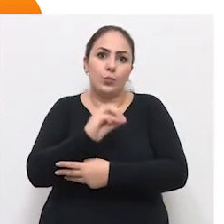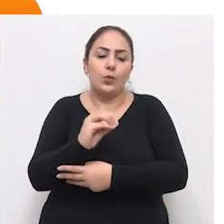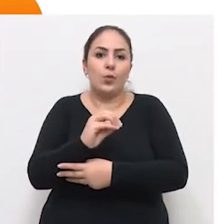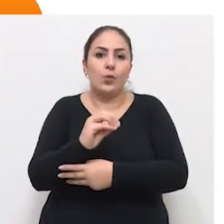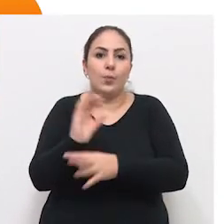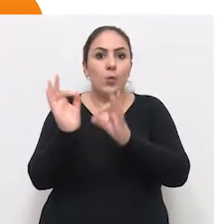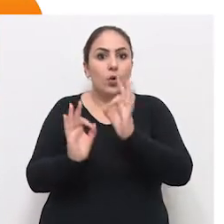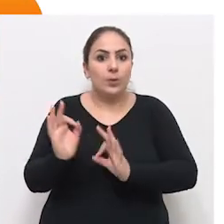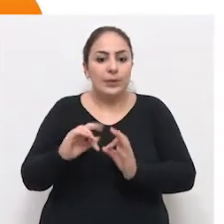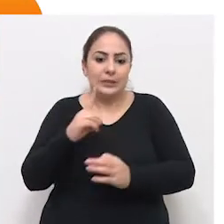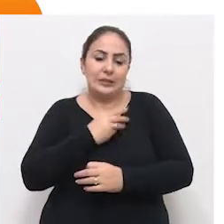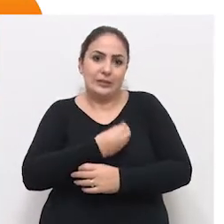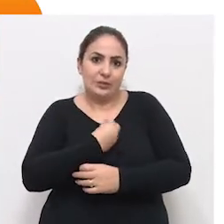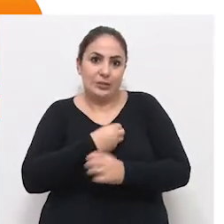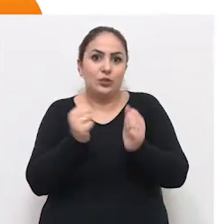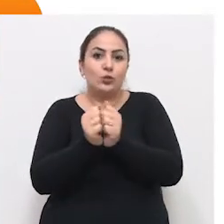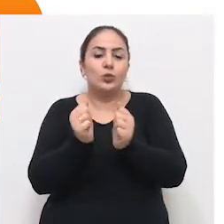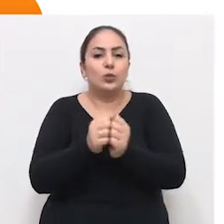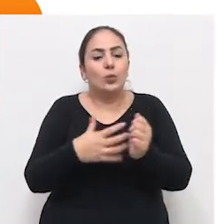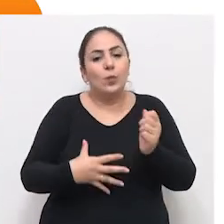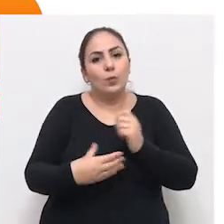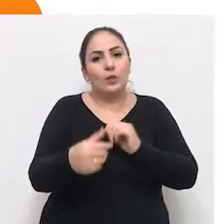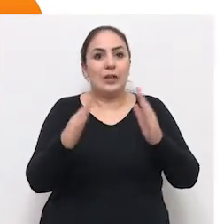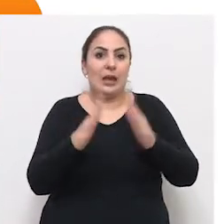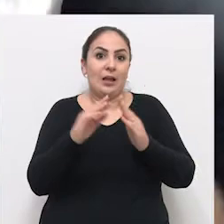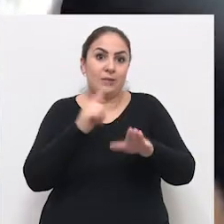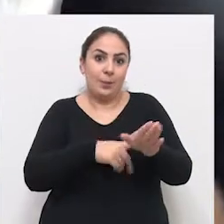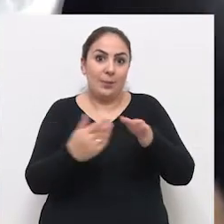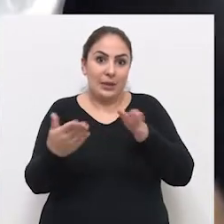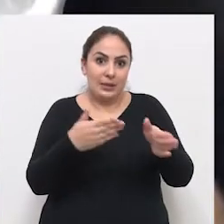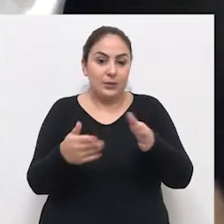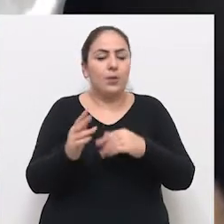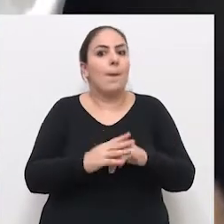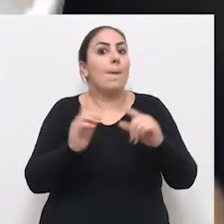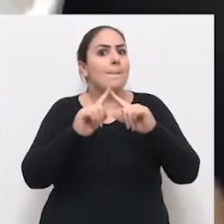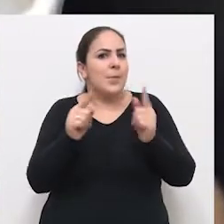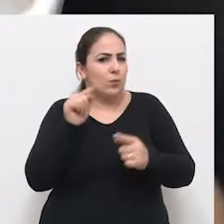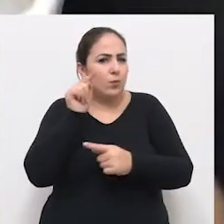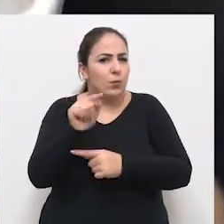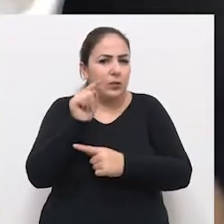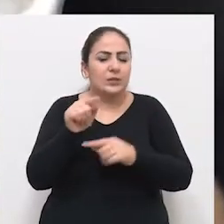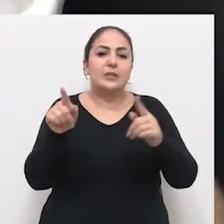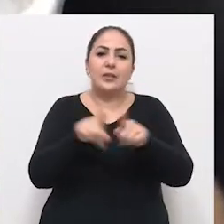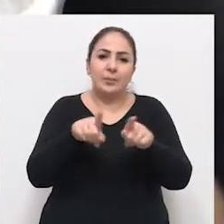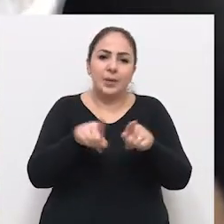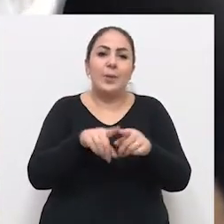está passando mais tempo com os filhos em casa neste período, né? Mas